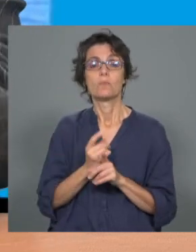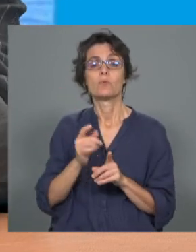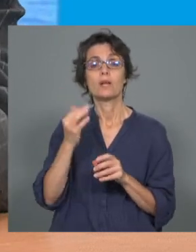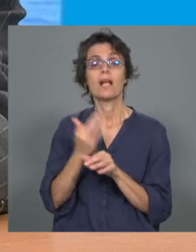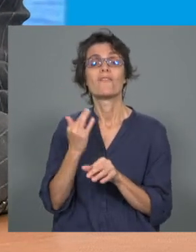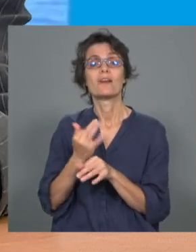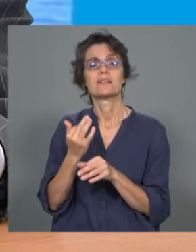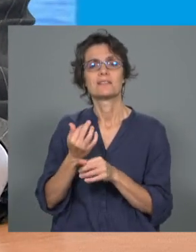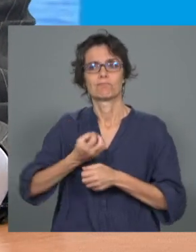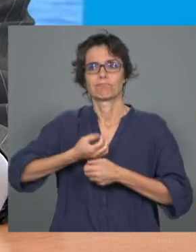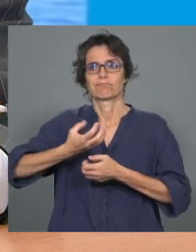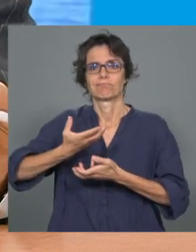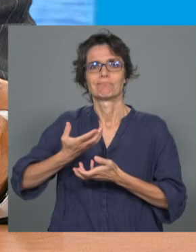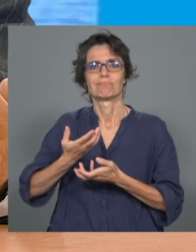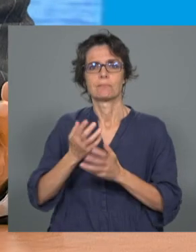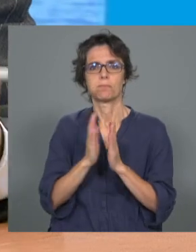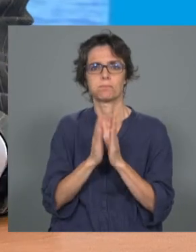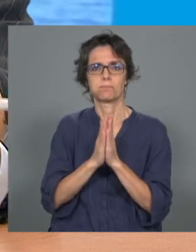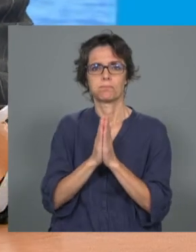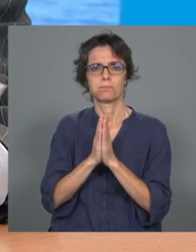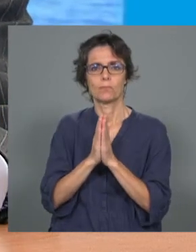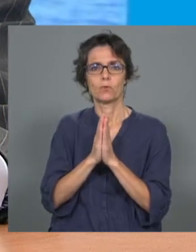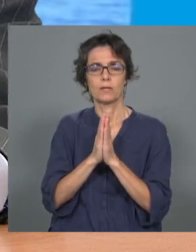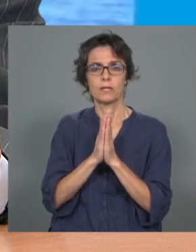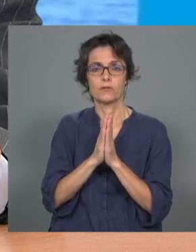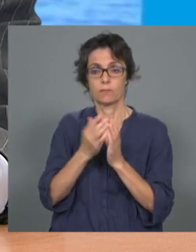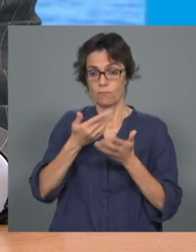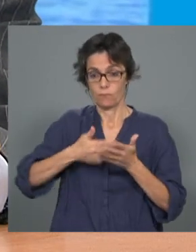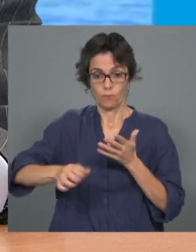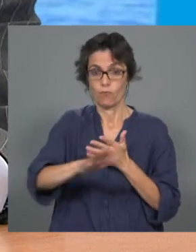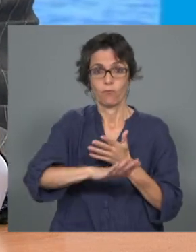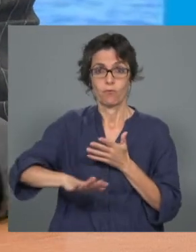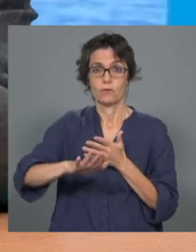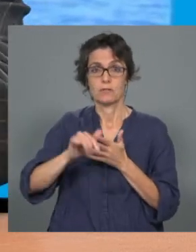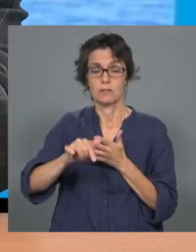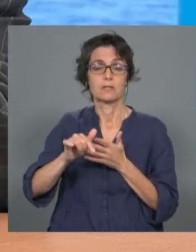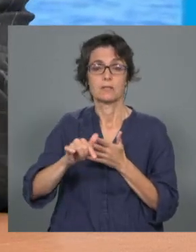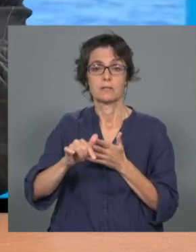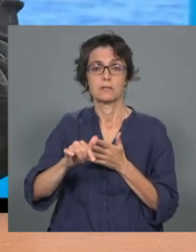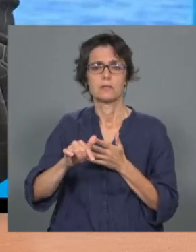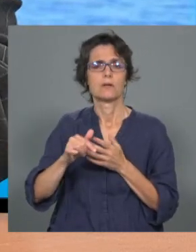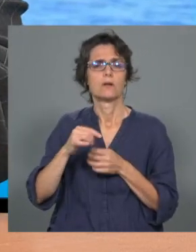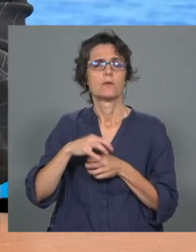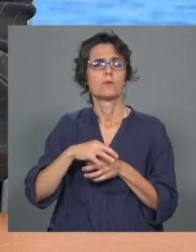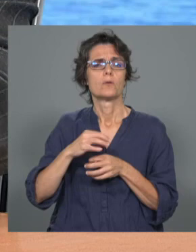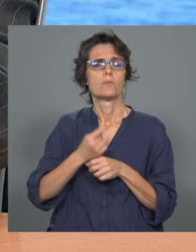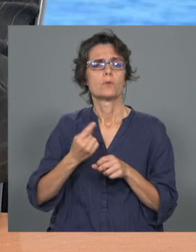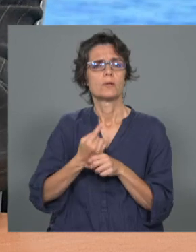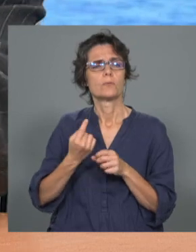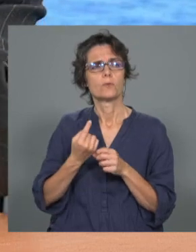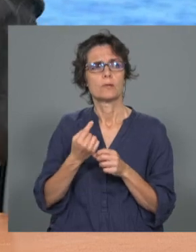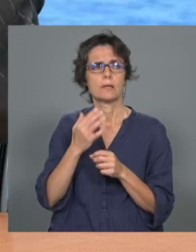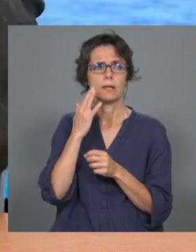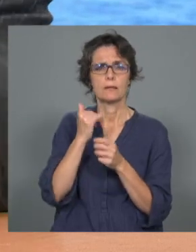muito expressiva na Igreja Ocidental, no Ocidente, para completar um bocadinho e